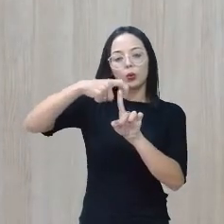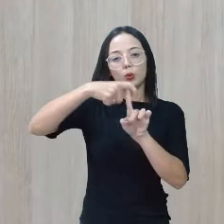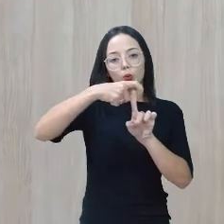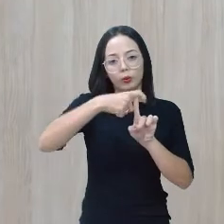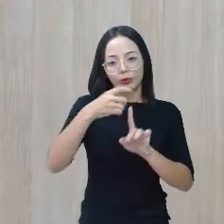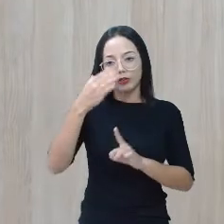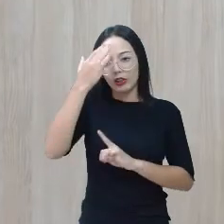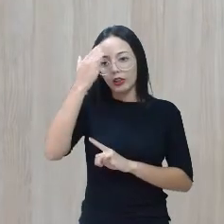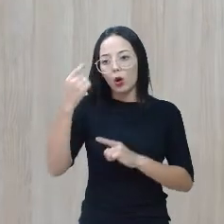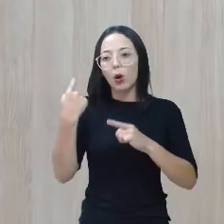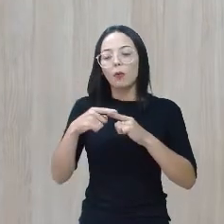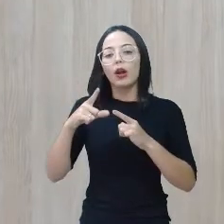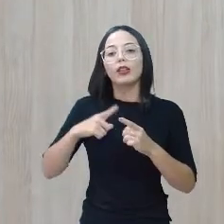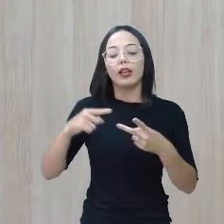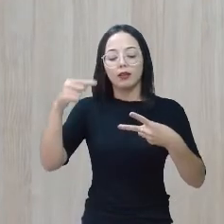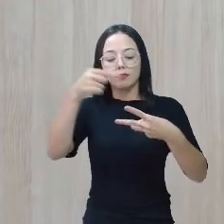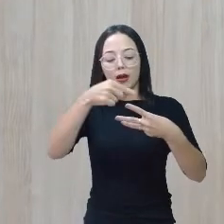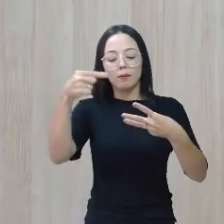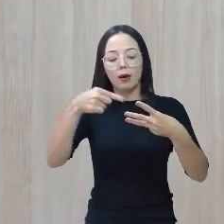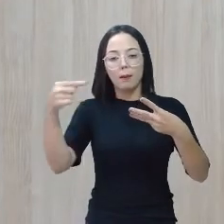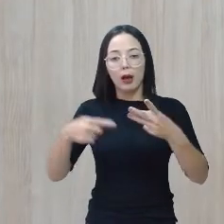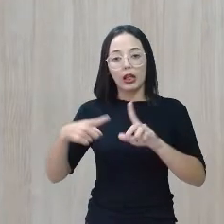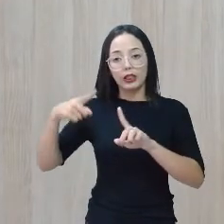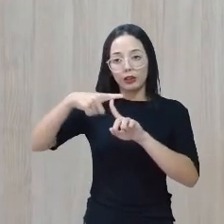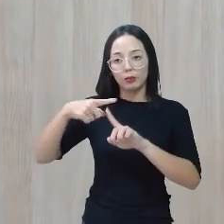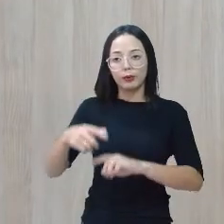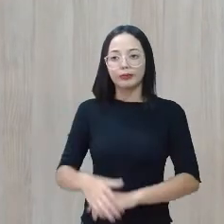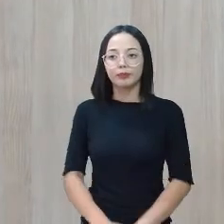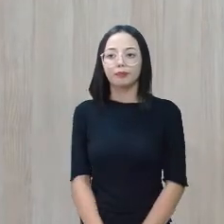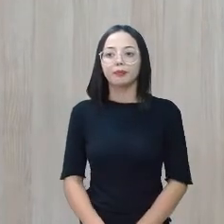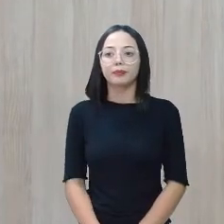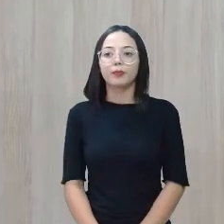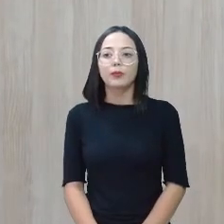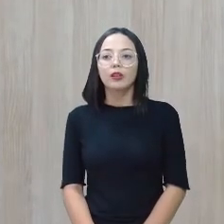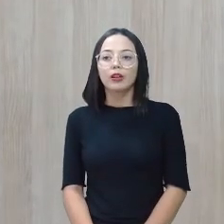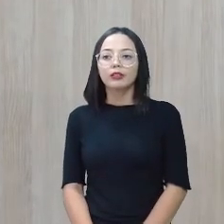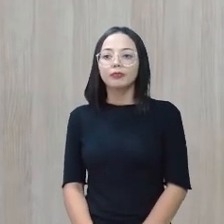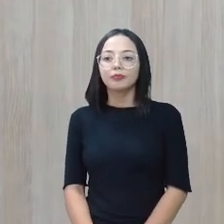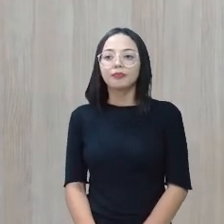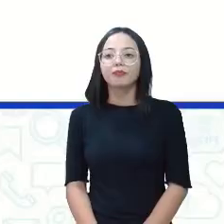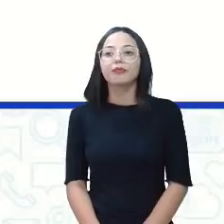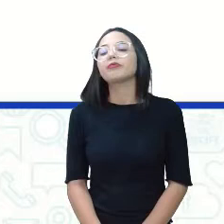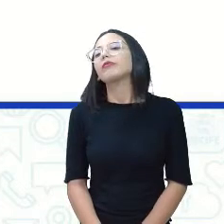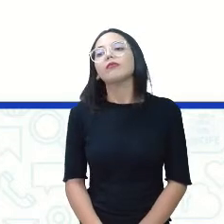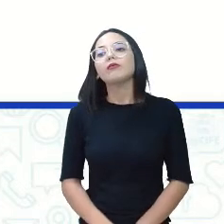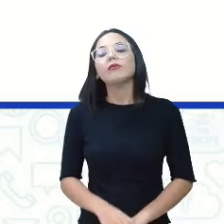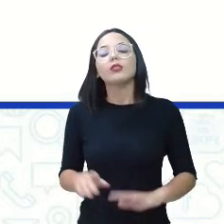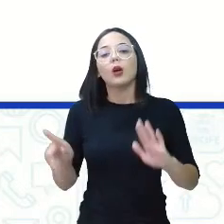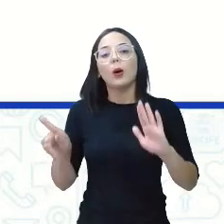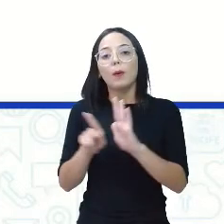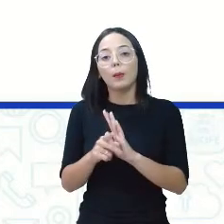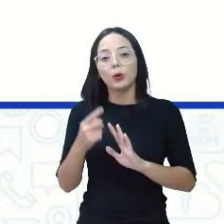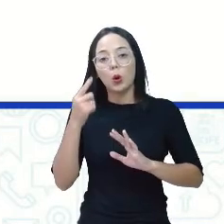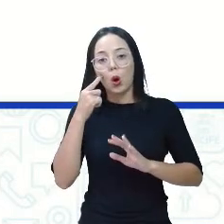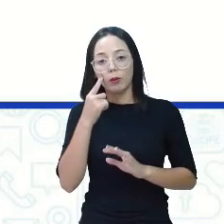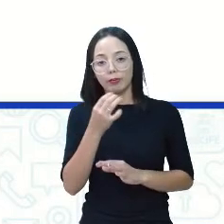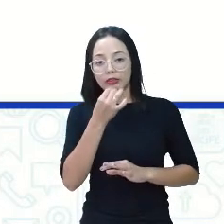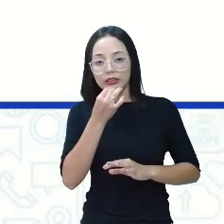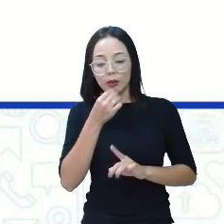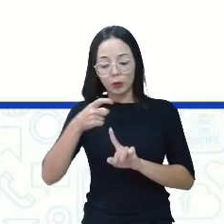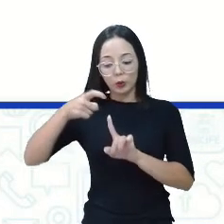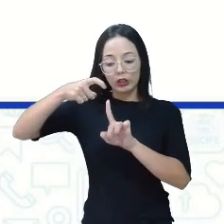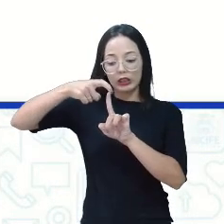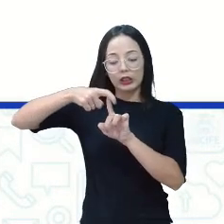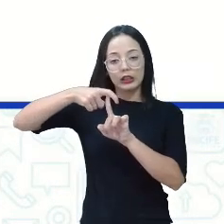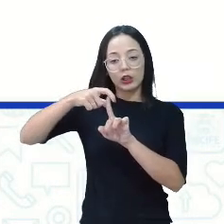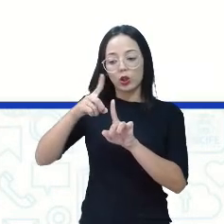porque nós vamos ver que existem 3 tipos. Vamos lá? Então, aqui, o dispositivo intrauterino, que é chamado DIU,